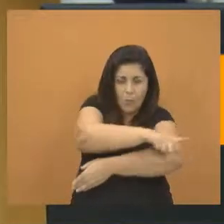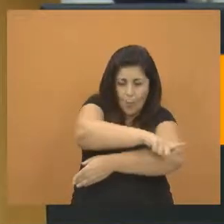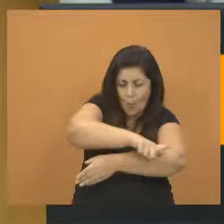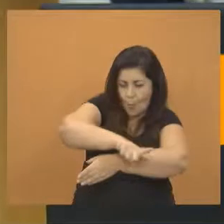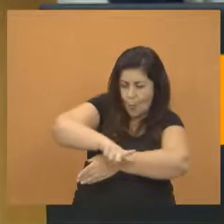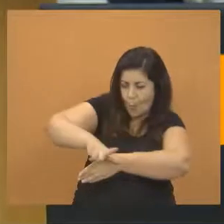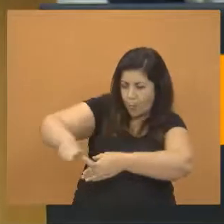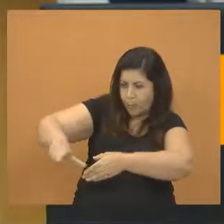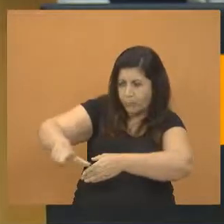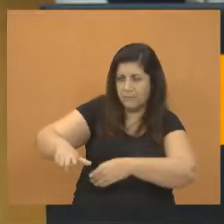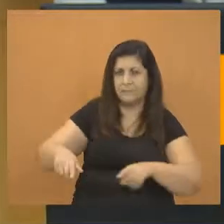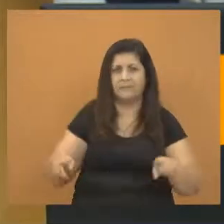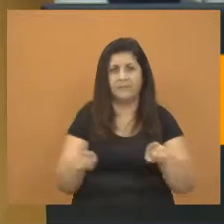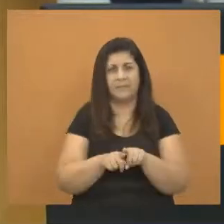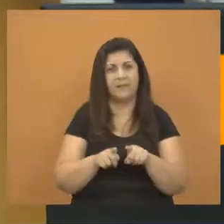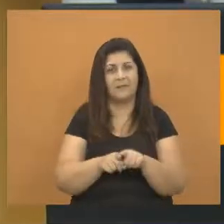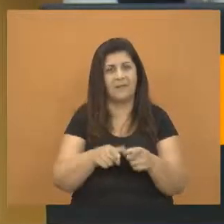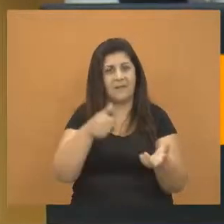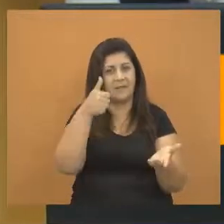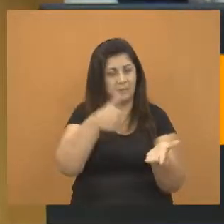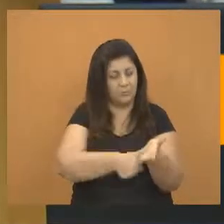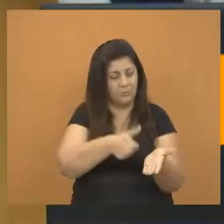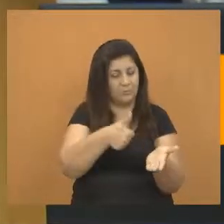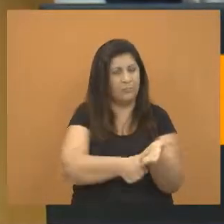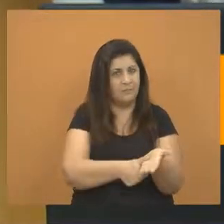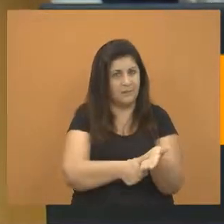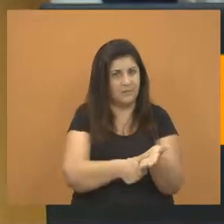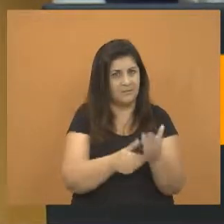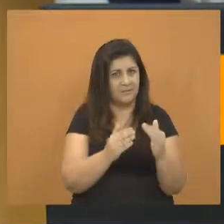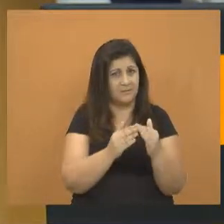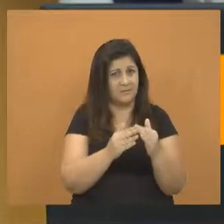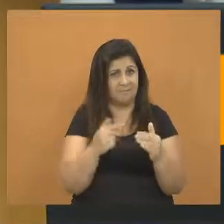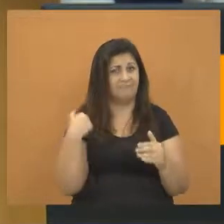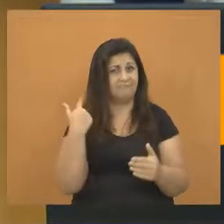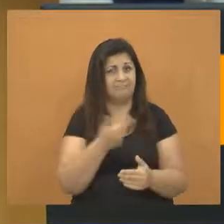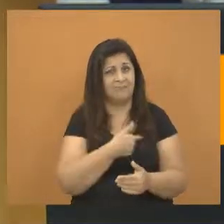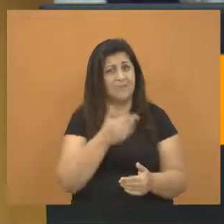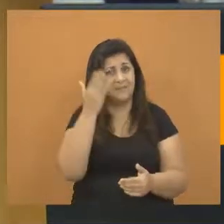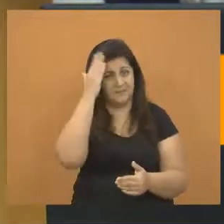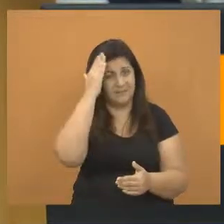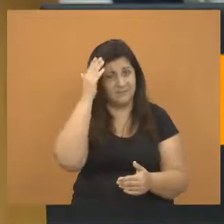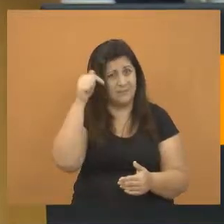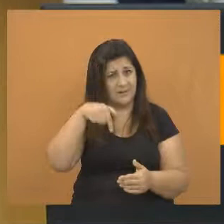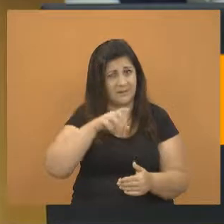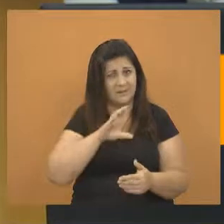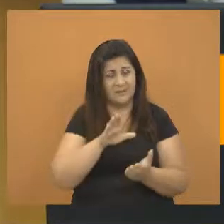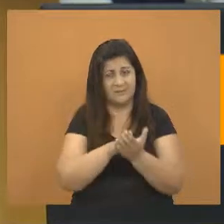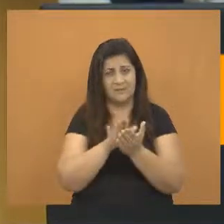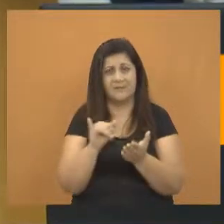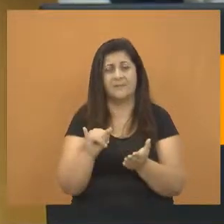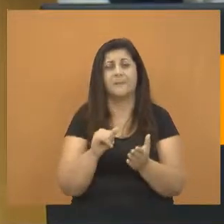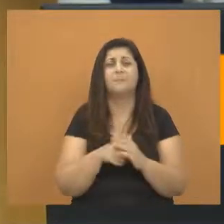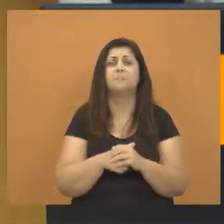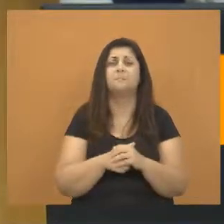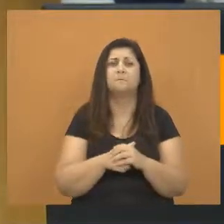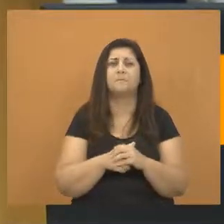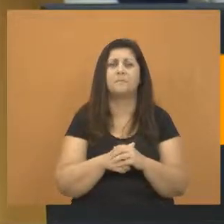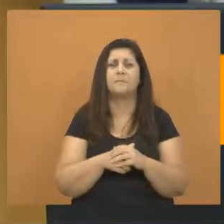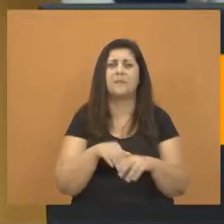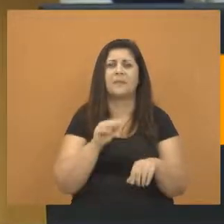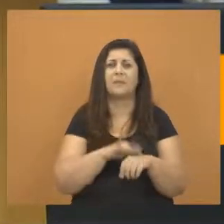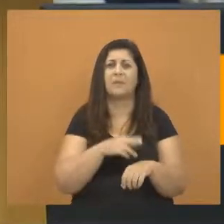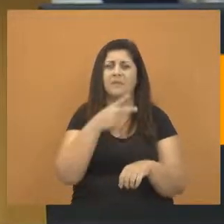também da regularização fundiária. Porque nós sabemos que no nosso município nós temos mais de